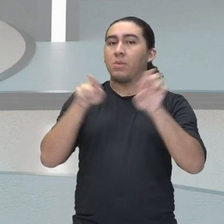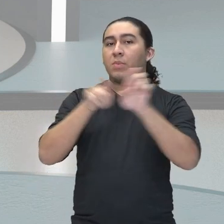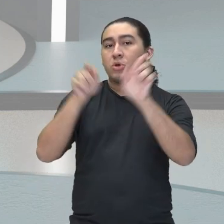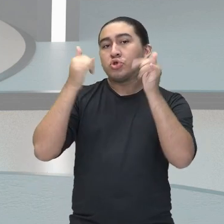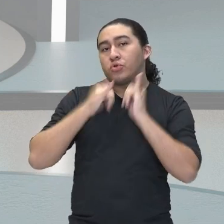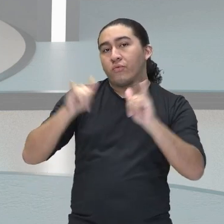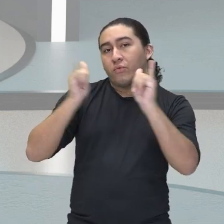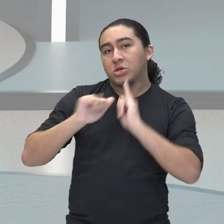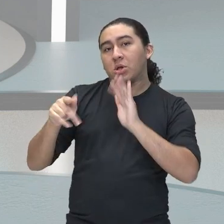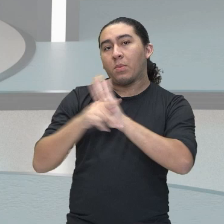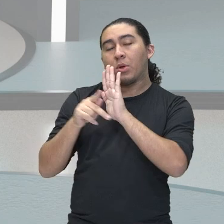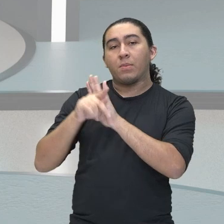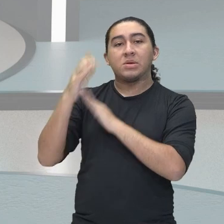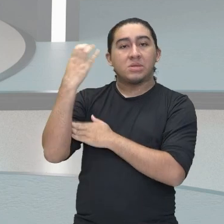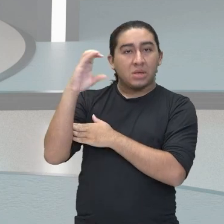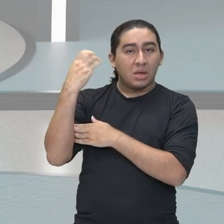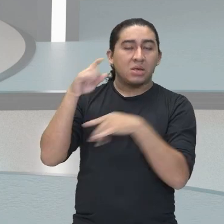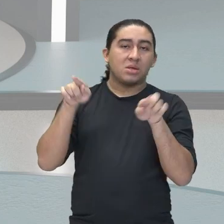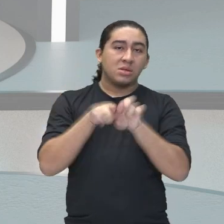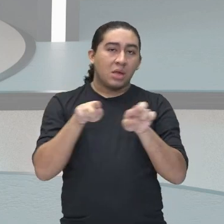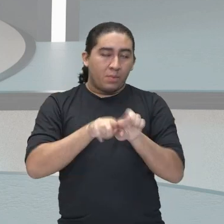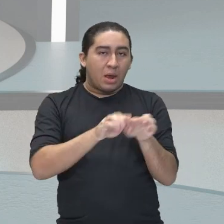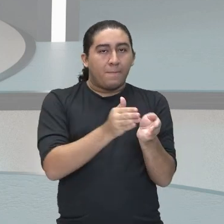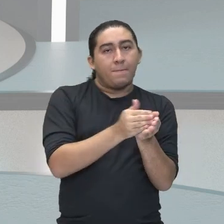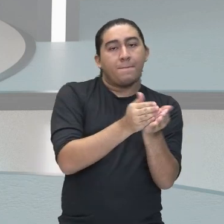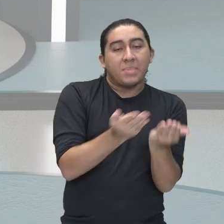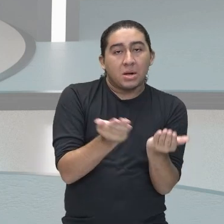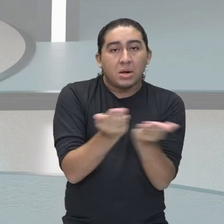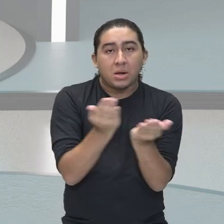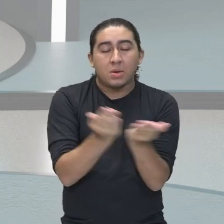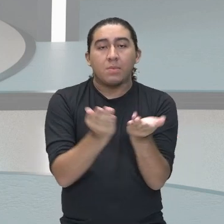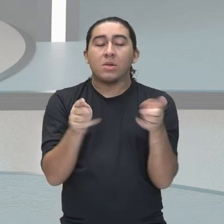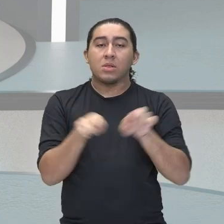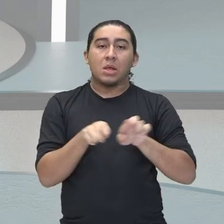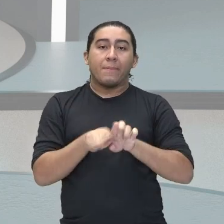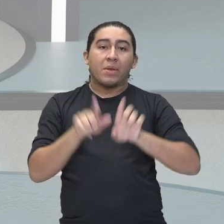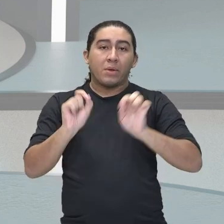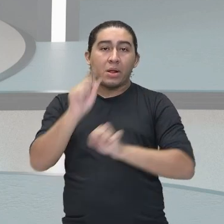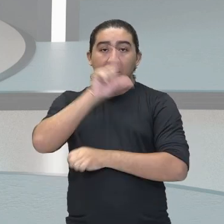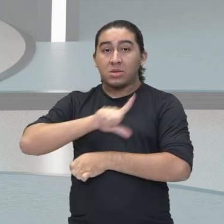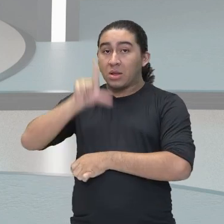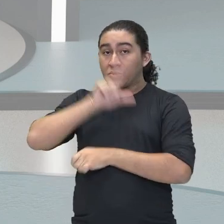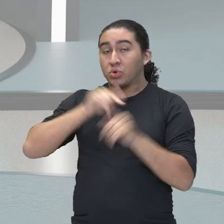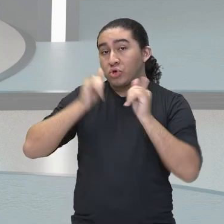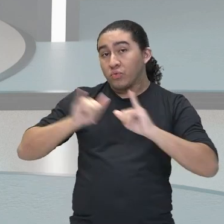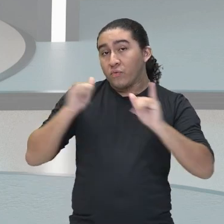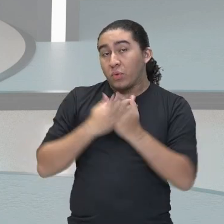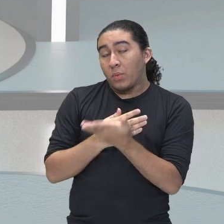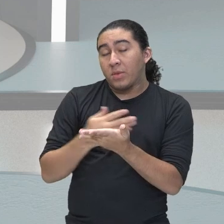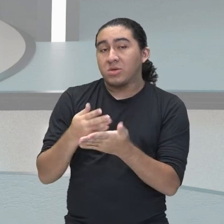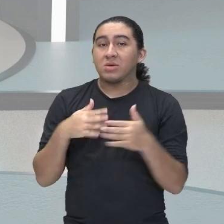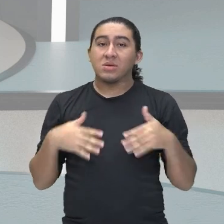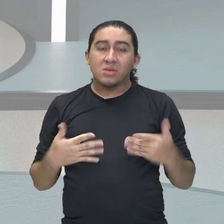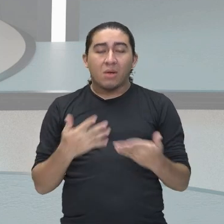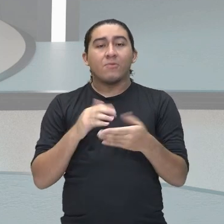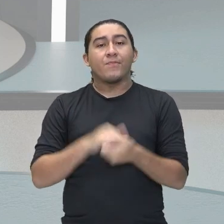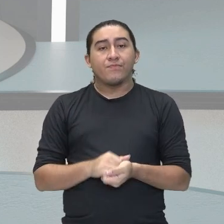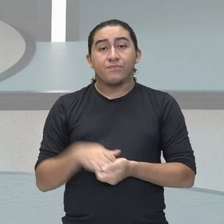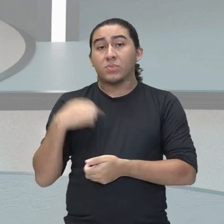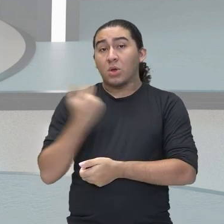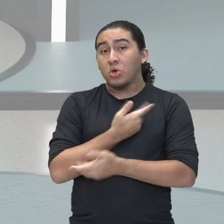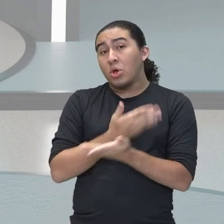da ciência, da divulgação da Bíblia, da divulgação da literatura. Então, é aí que nós